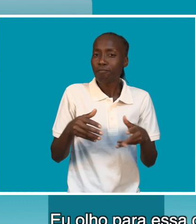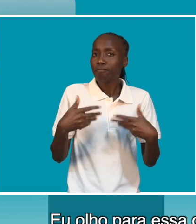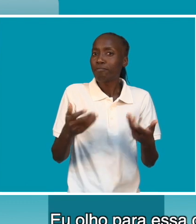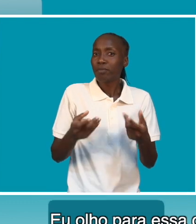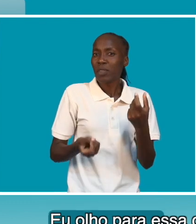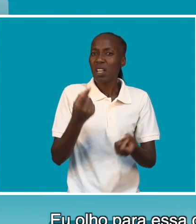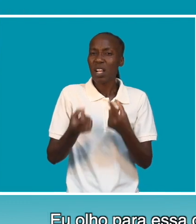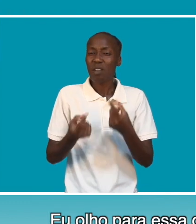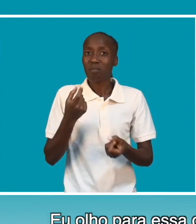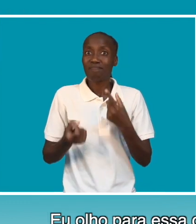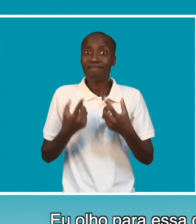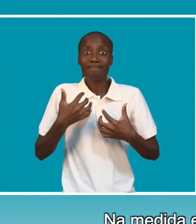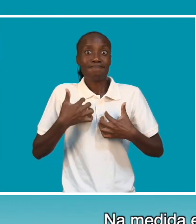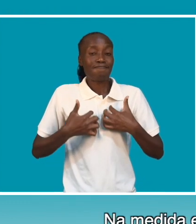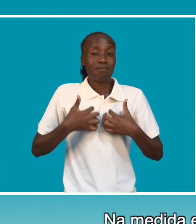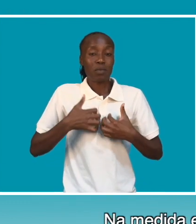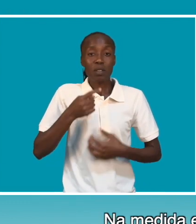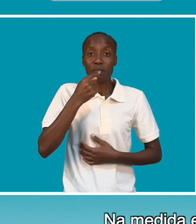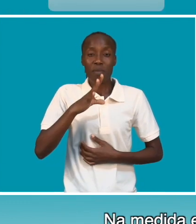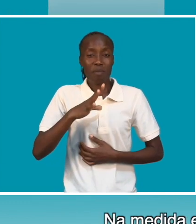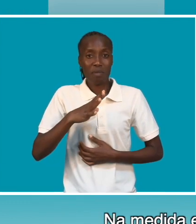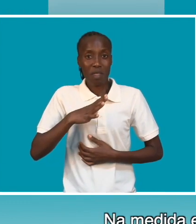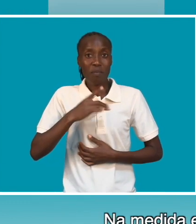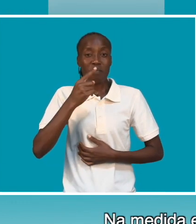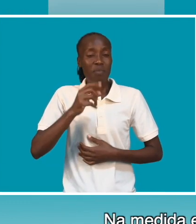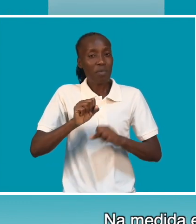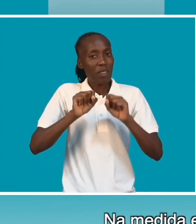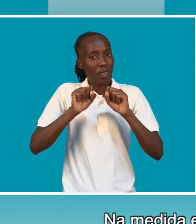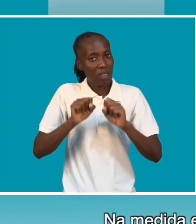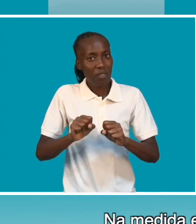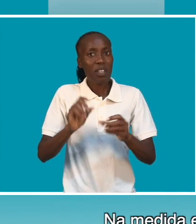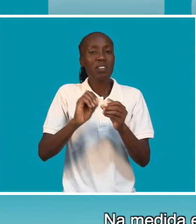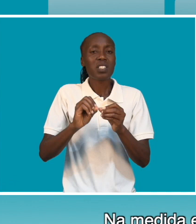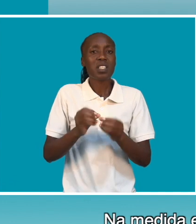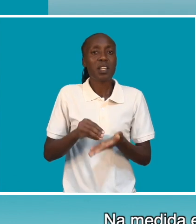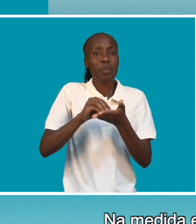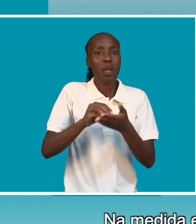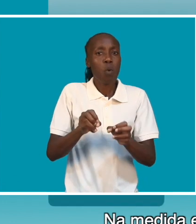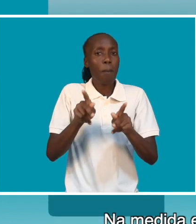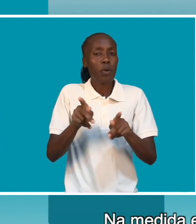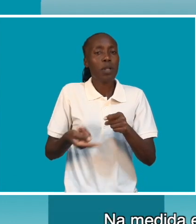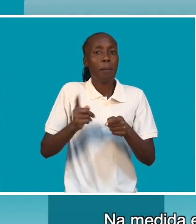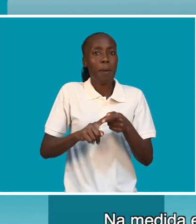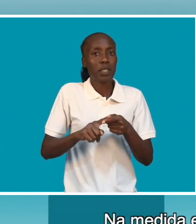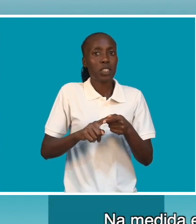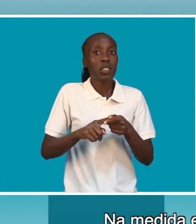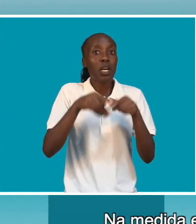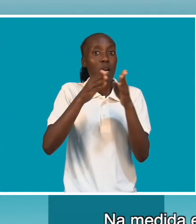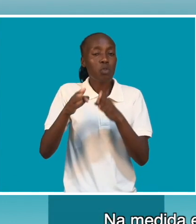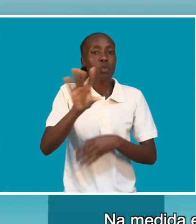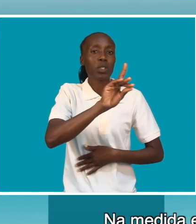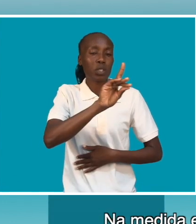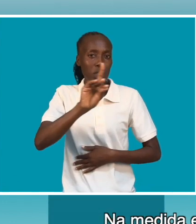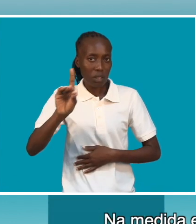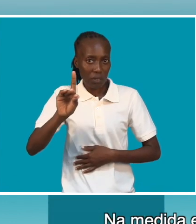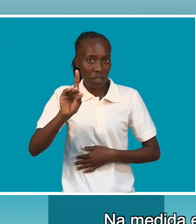digamos com alguma apreensão na medida em que eu acho que se deveriam dar mais oportunidades àqueles